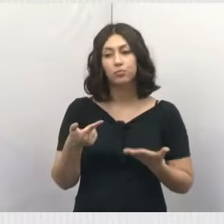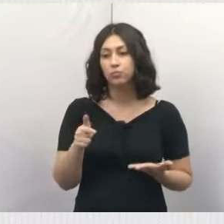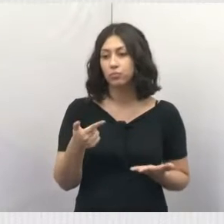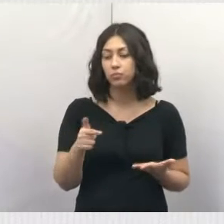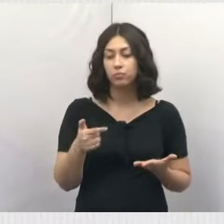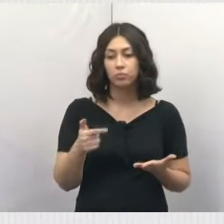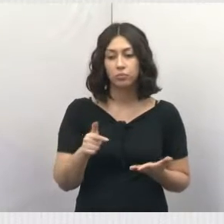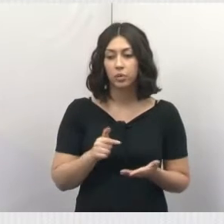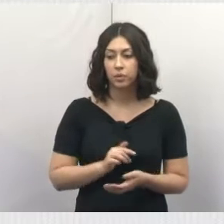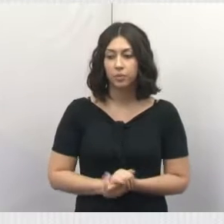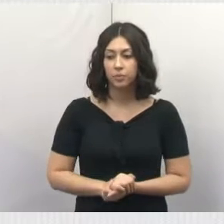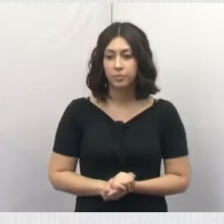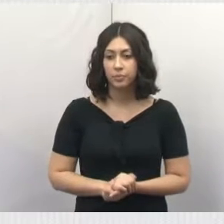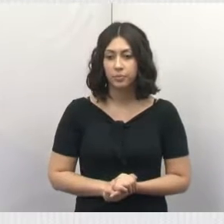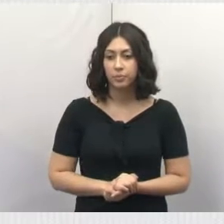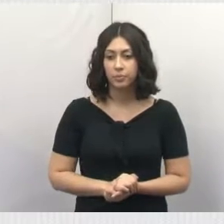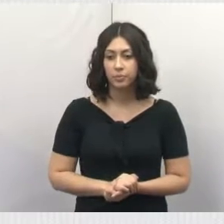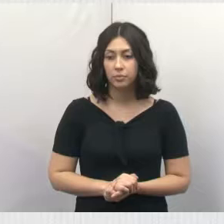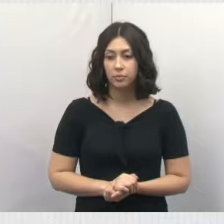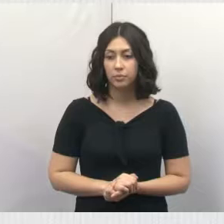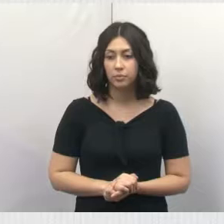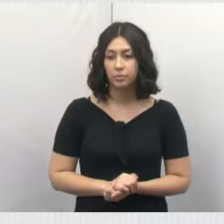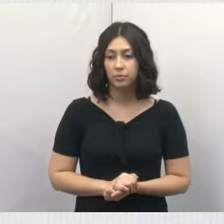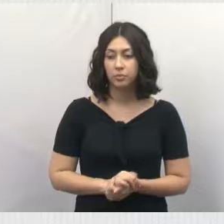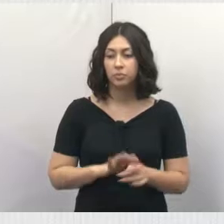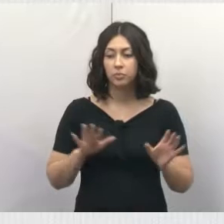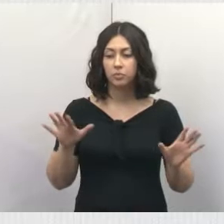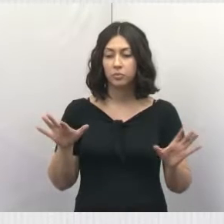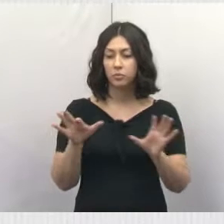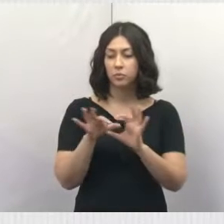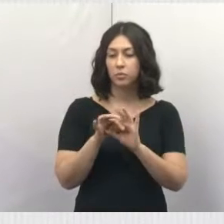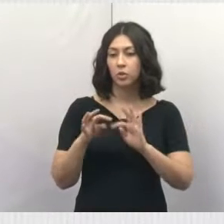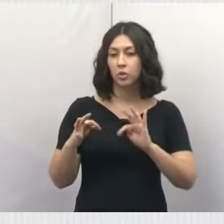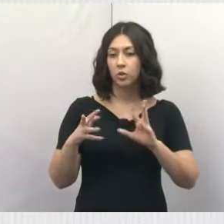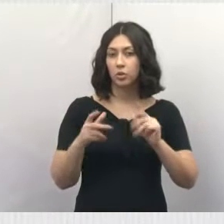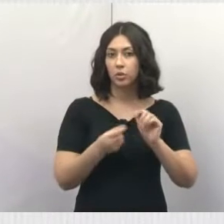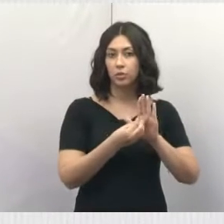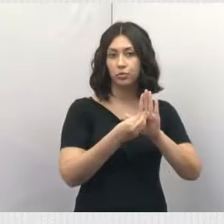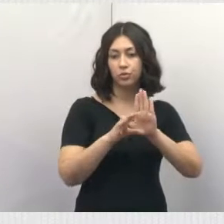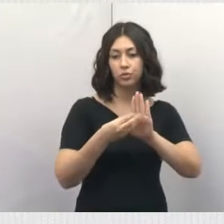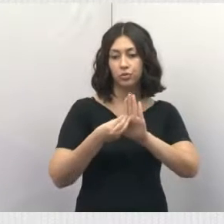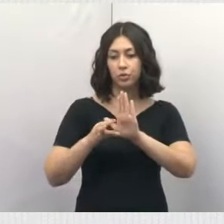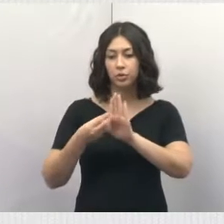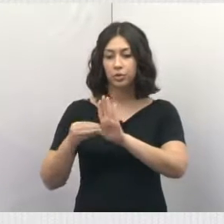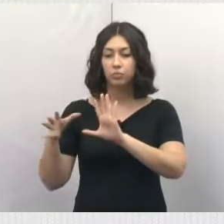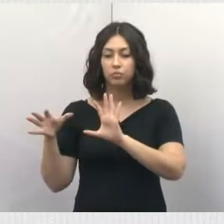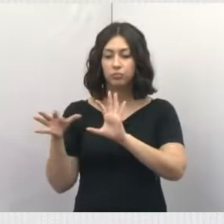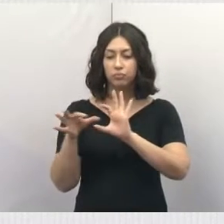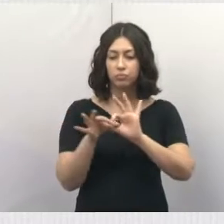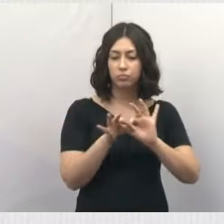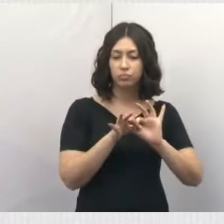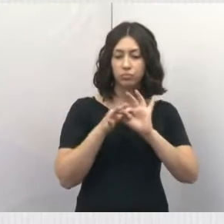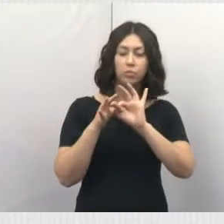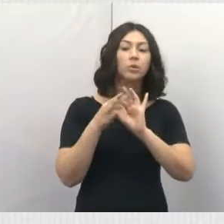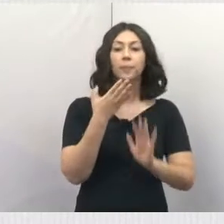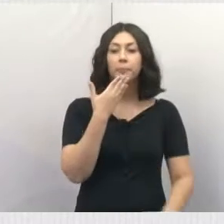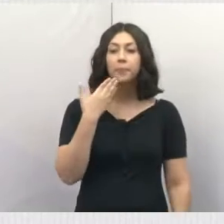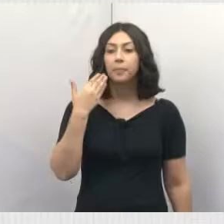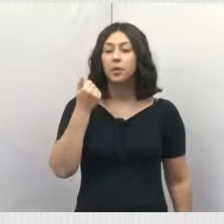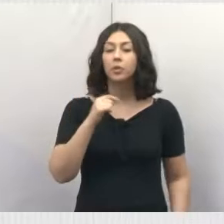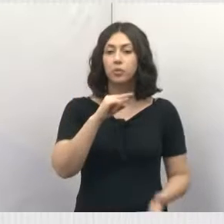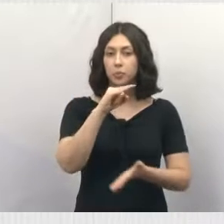nosso regramento atual. Unificação das indicações por vereadores e por assunto, para melhor eficácia